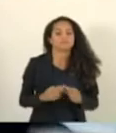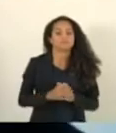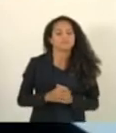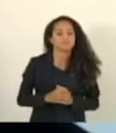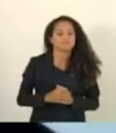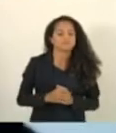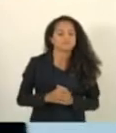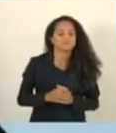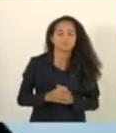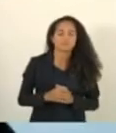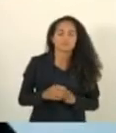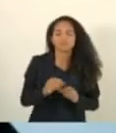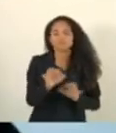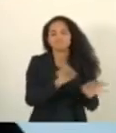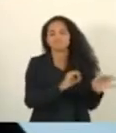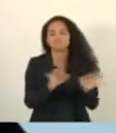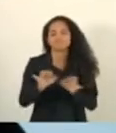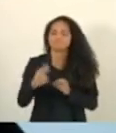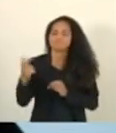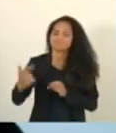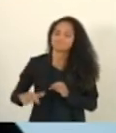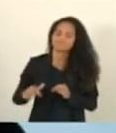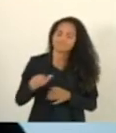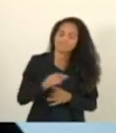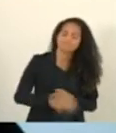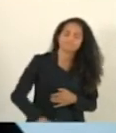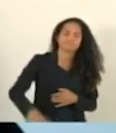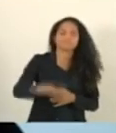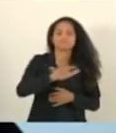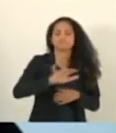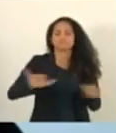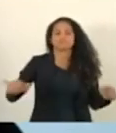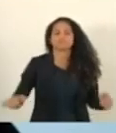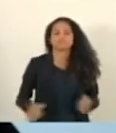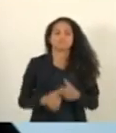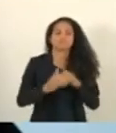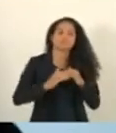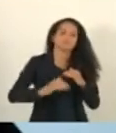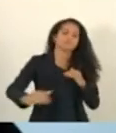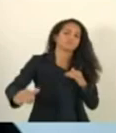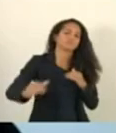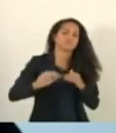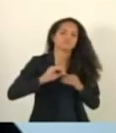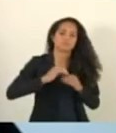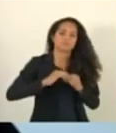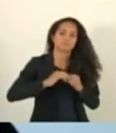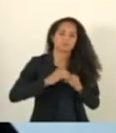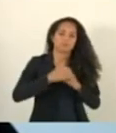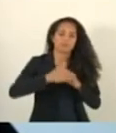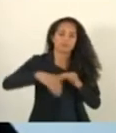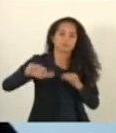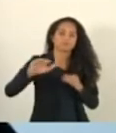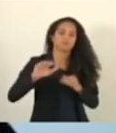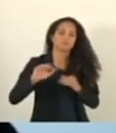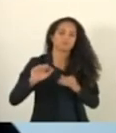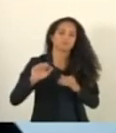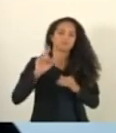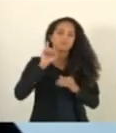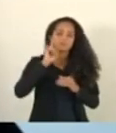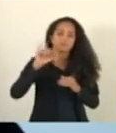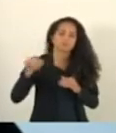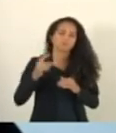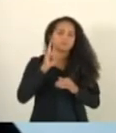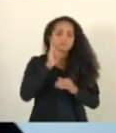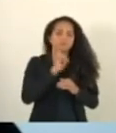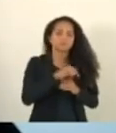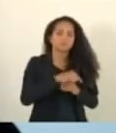de reorganização dessa galeria que fica na Avenida América, que é o antigo balão do Jardim América, que